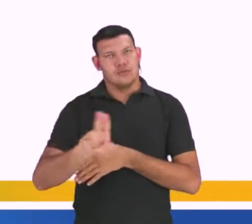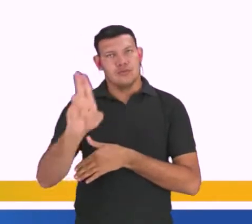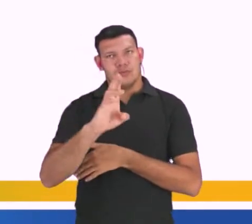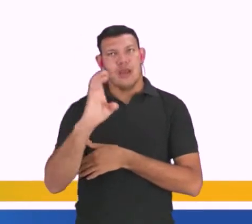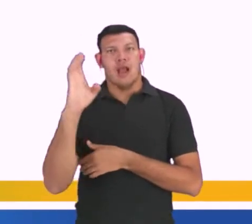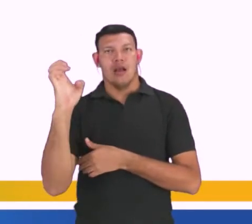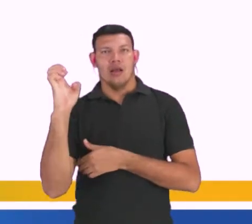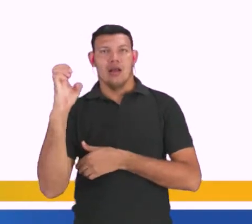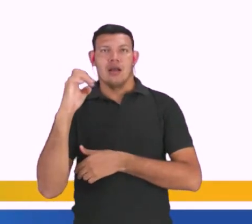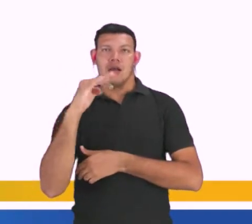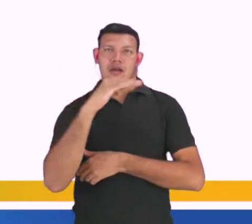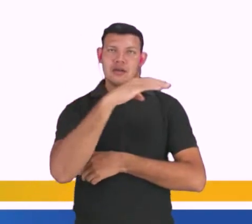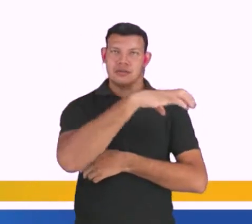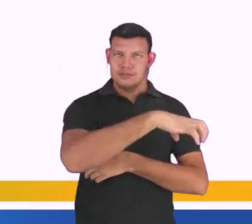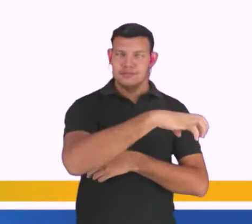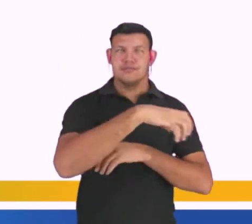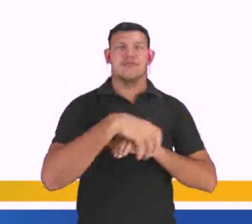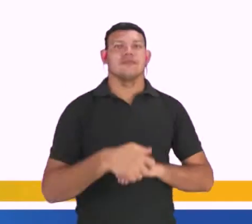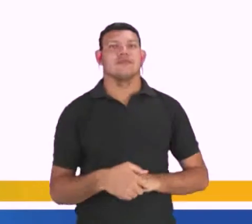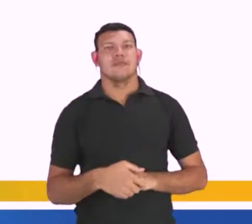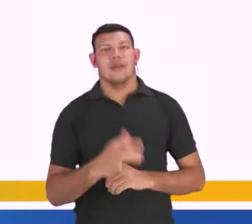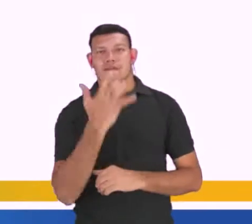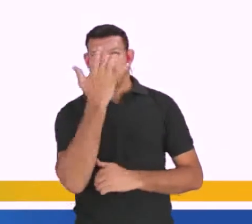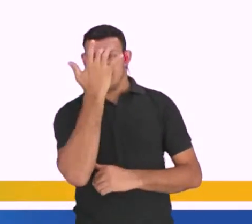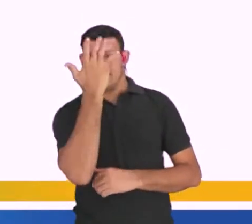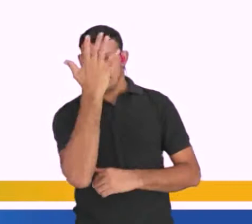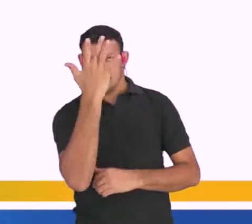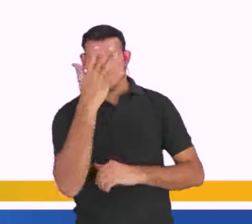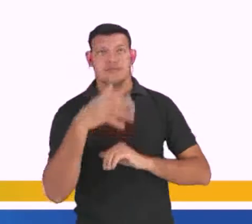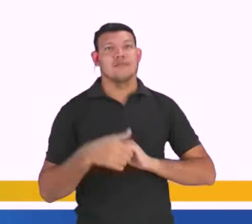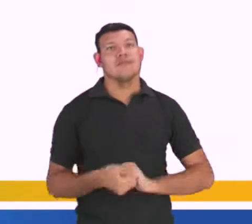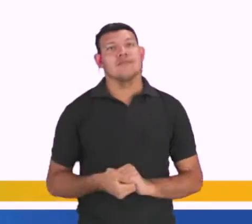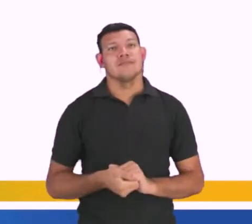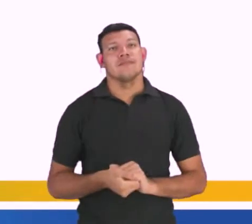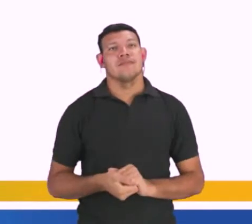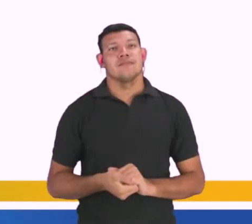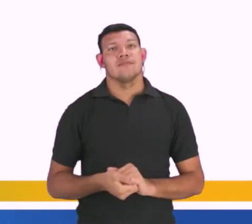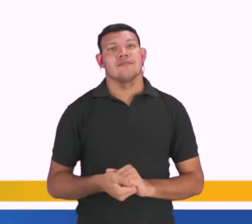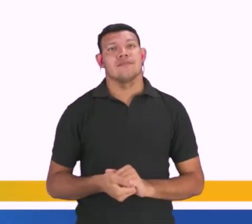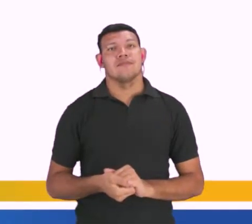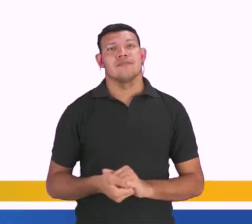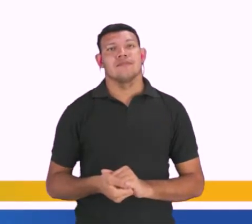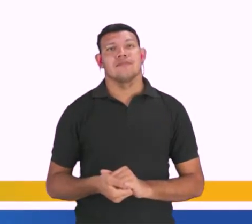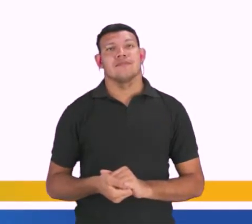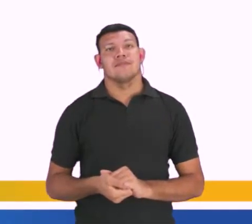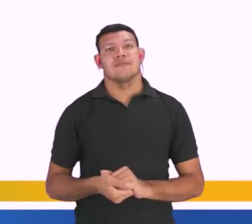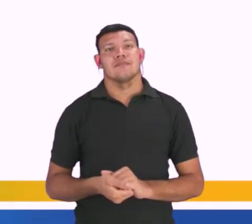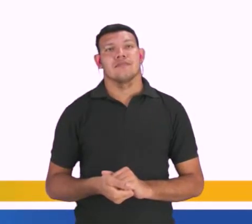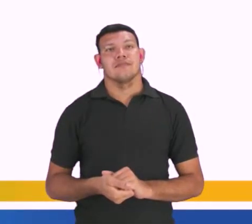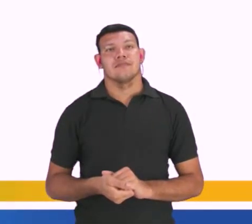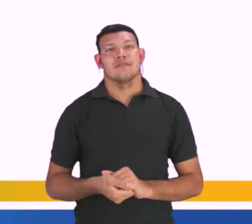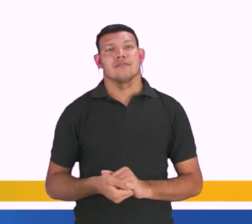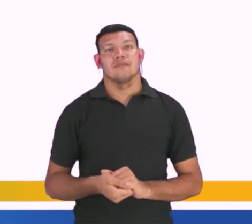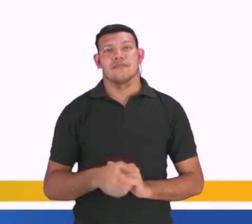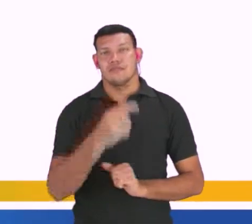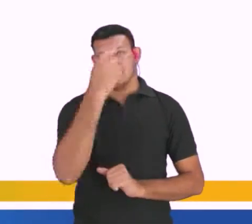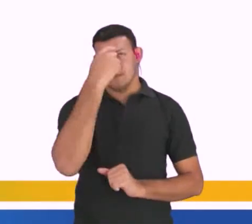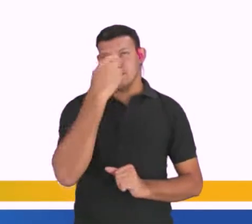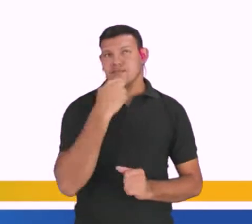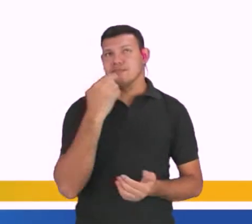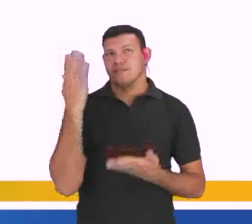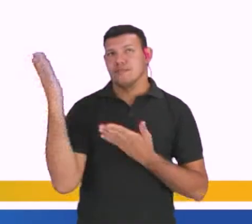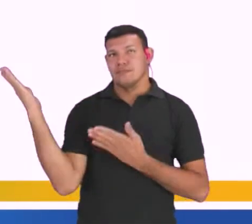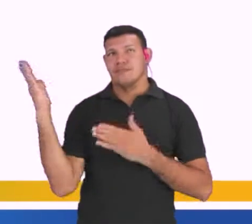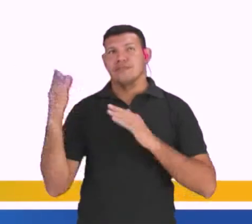esse processo de reação. Nós temos aqui, quanto às enzimas, aqui o